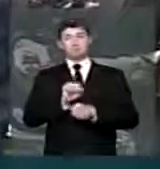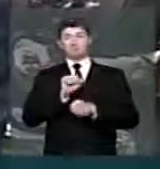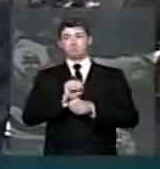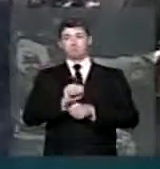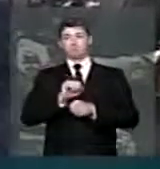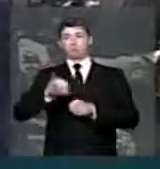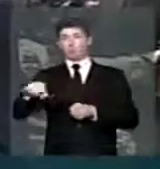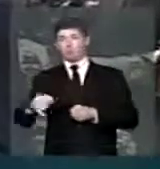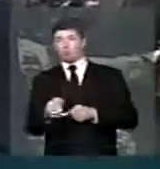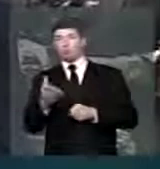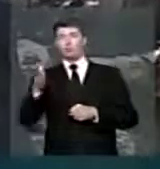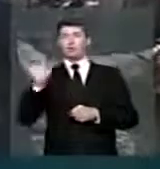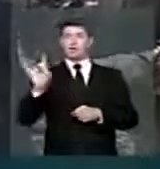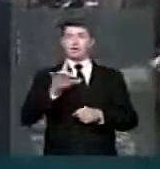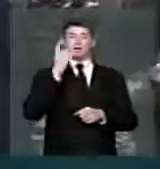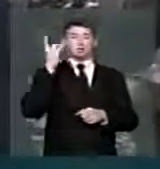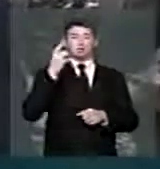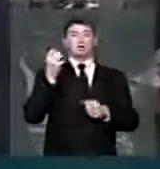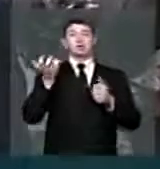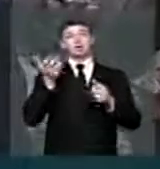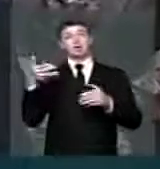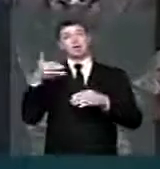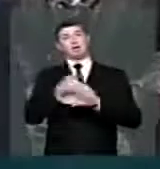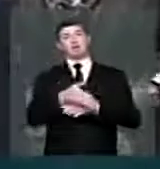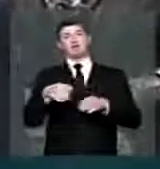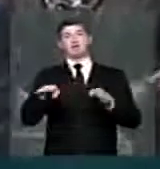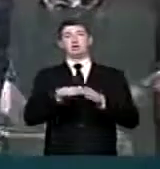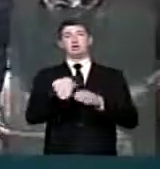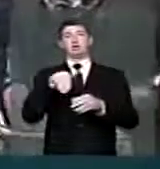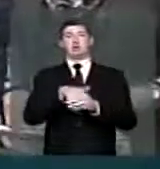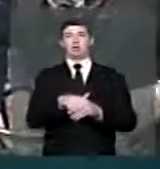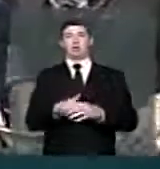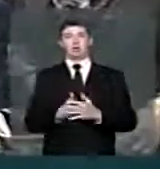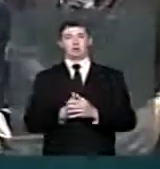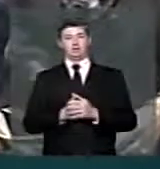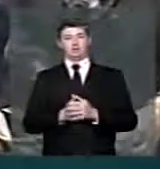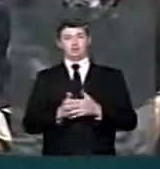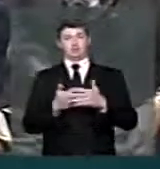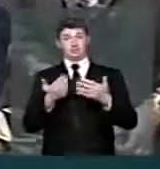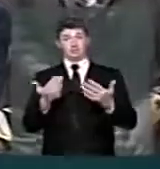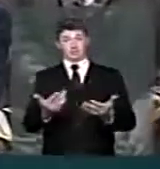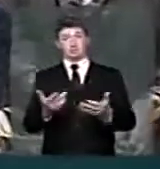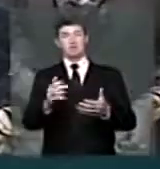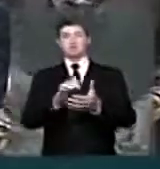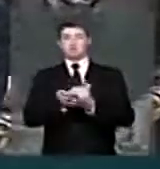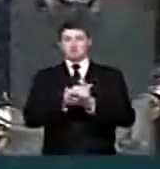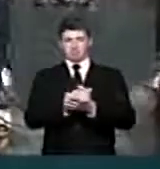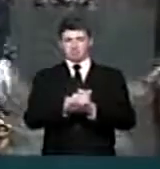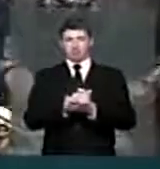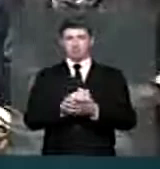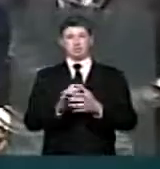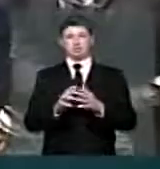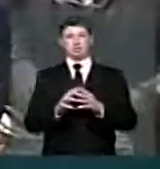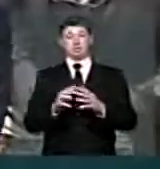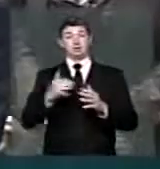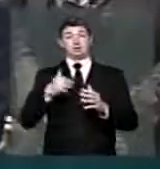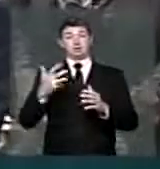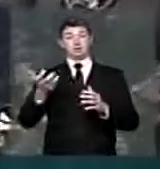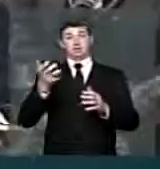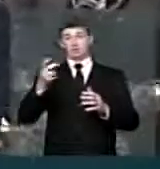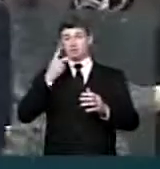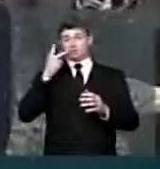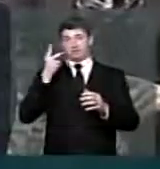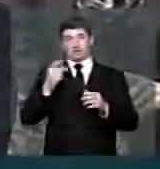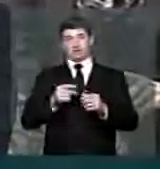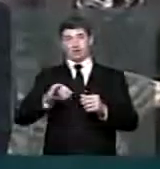dando oportunidade àqueles que possam vir votar. Portanto, receba meus parabéns. E eu quero dizer,